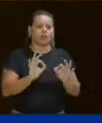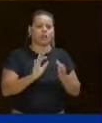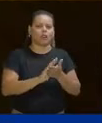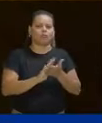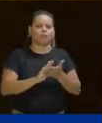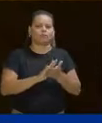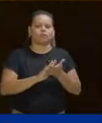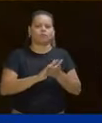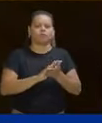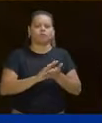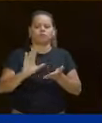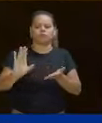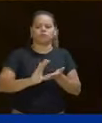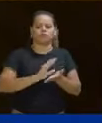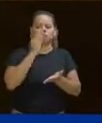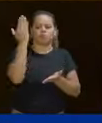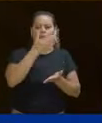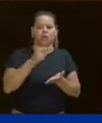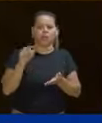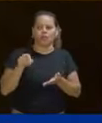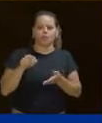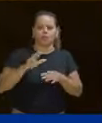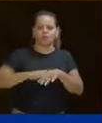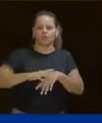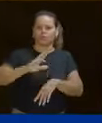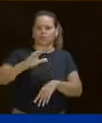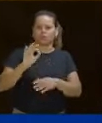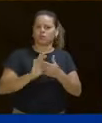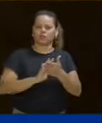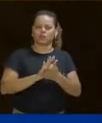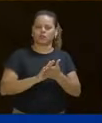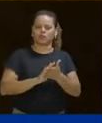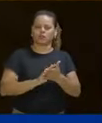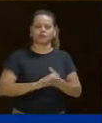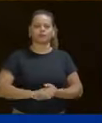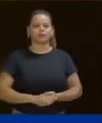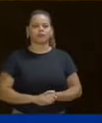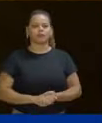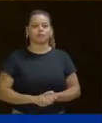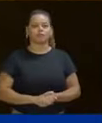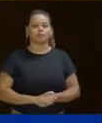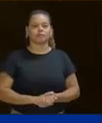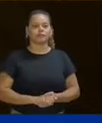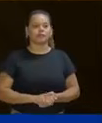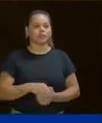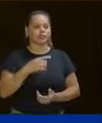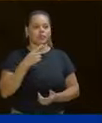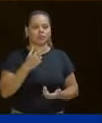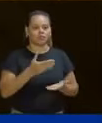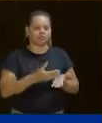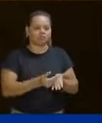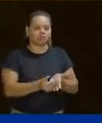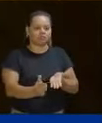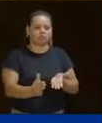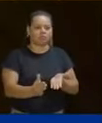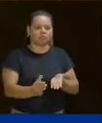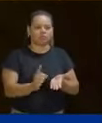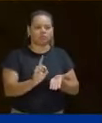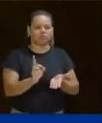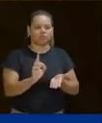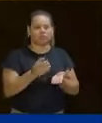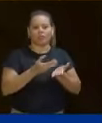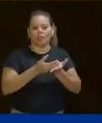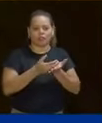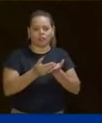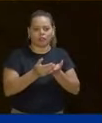como expostos nos fatos da declaração de nulidade. Ela não deu início, até porque